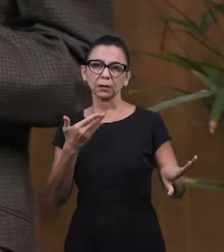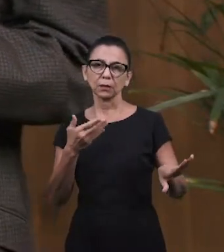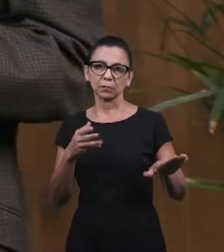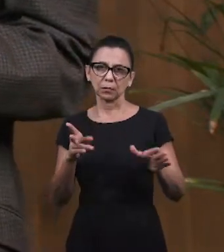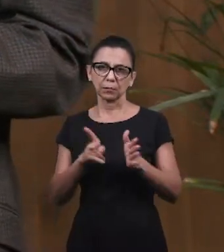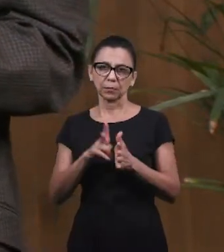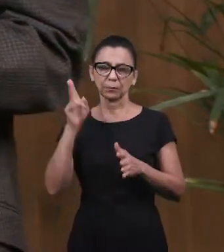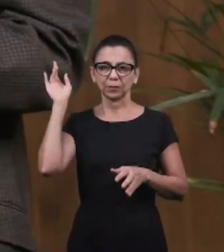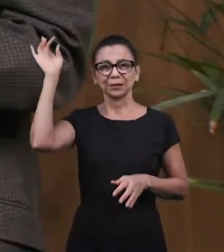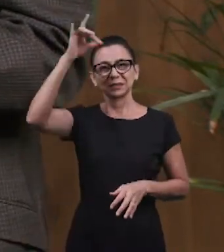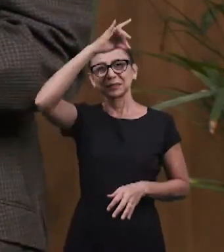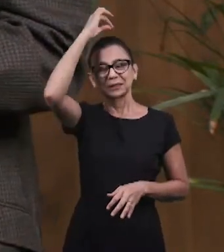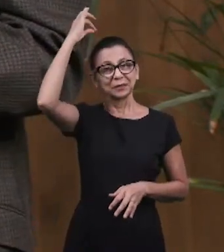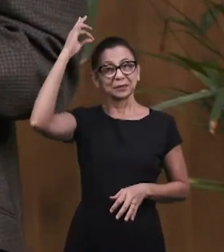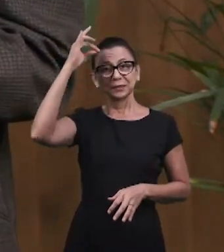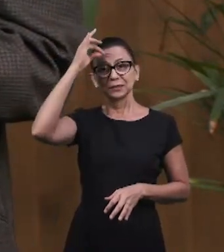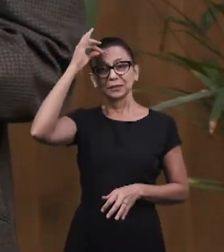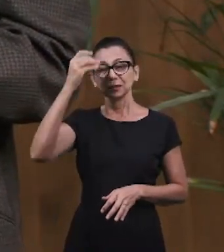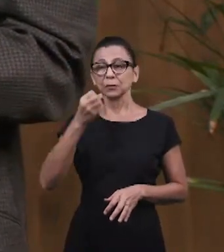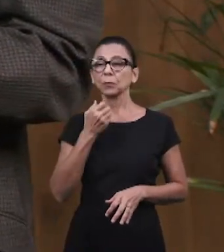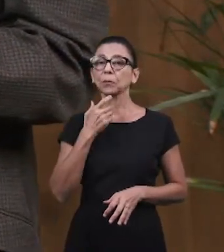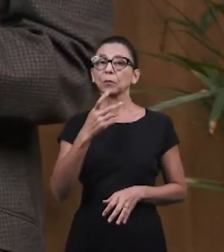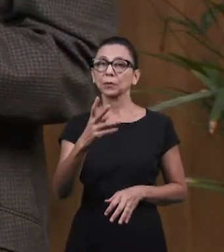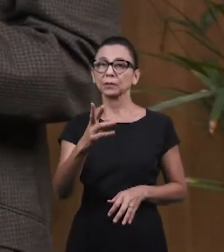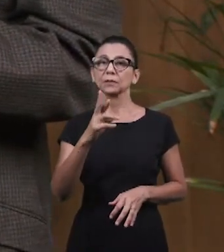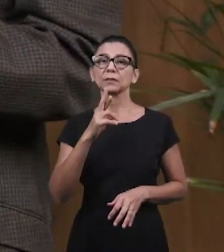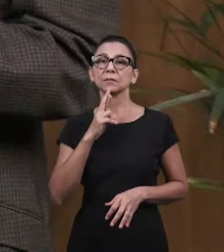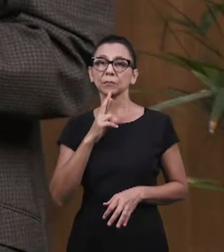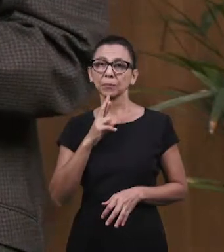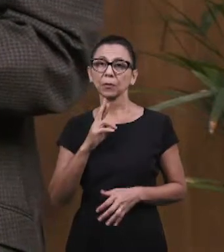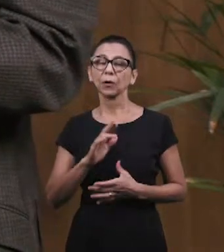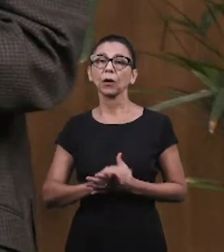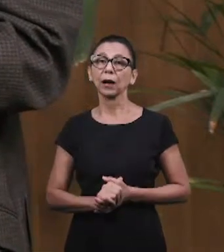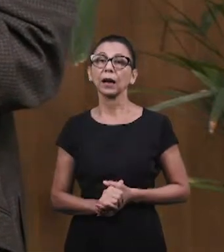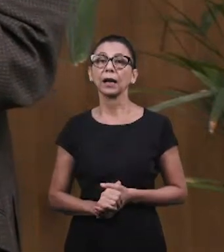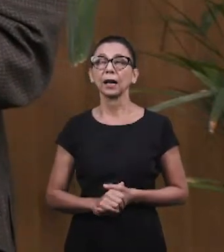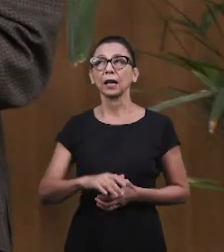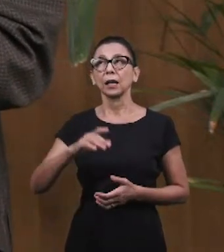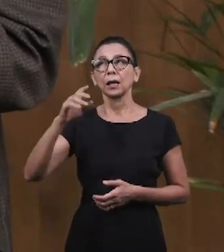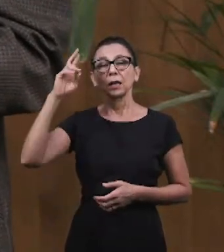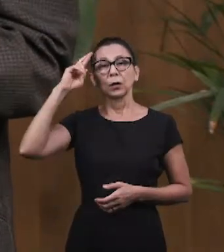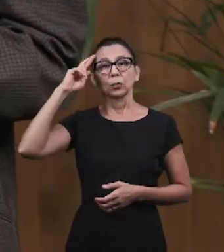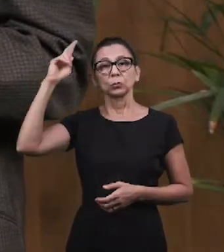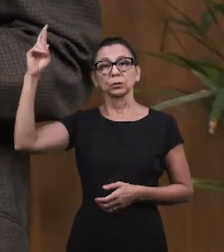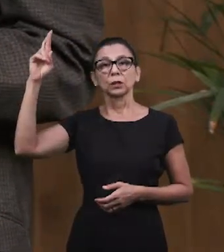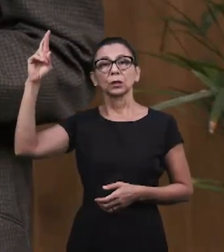Muito bem respondido pela Vitória, quando ela coloca ali que o ato é do Senhor